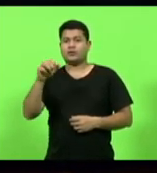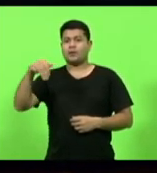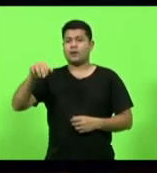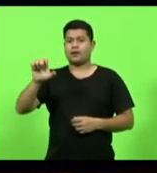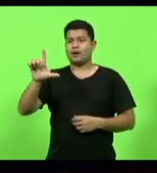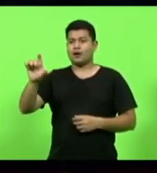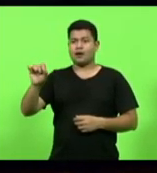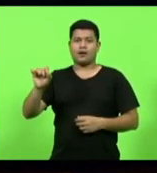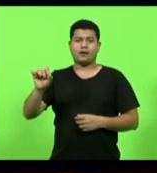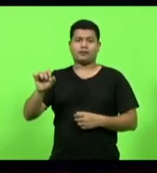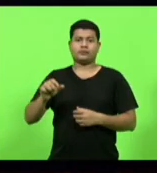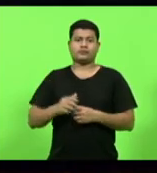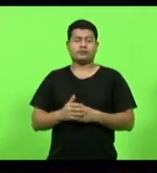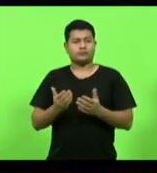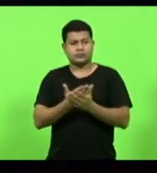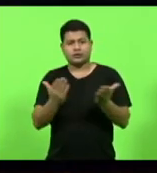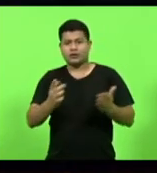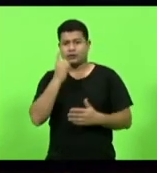Berlanda, senhores deputados,